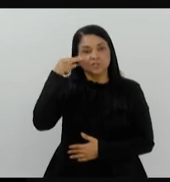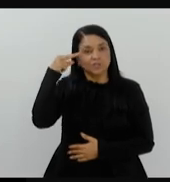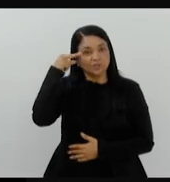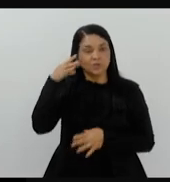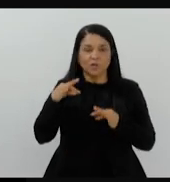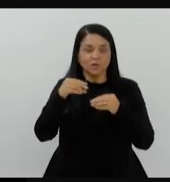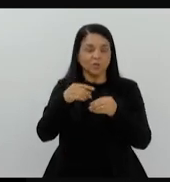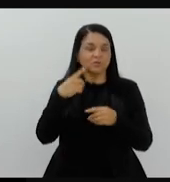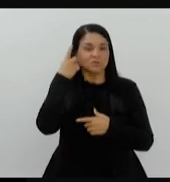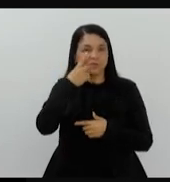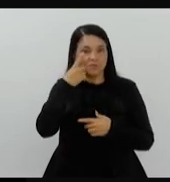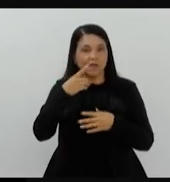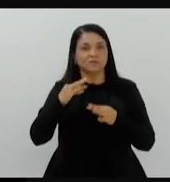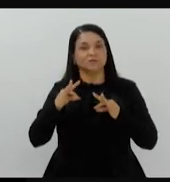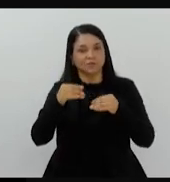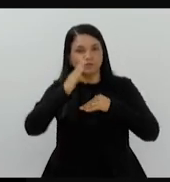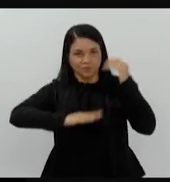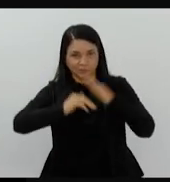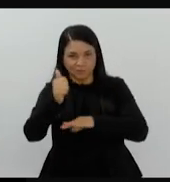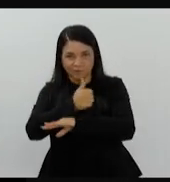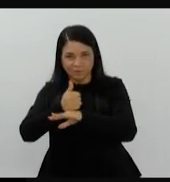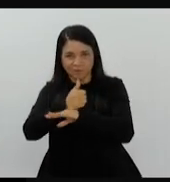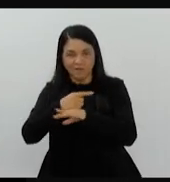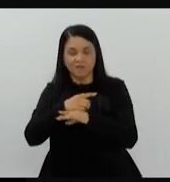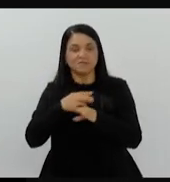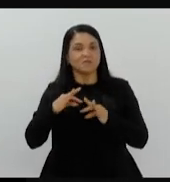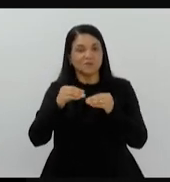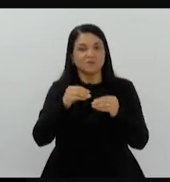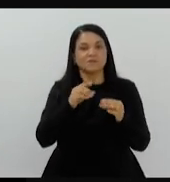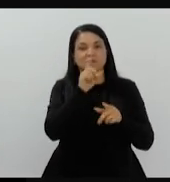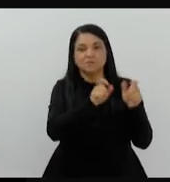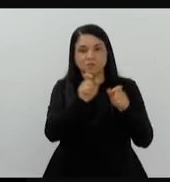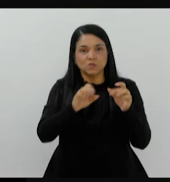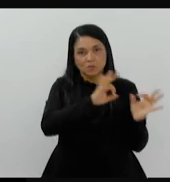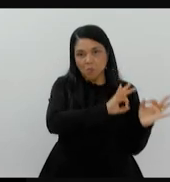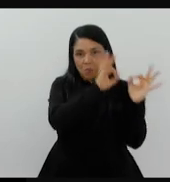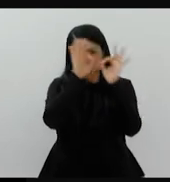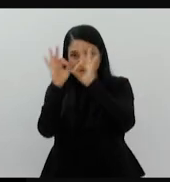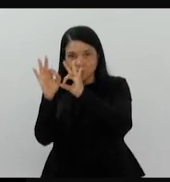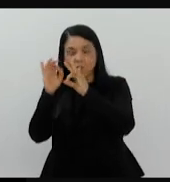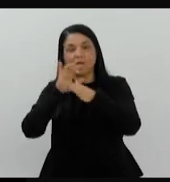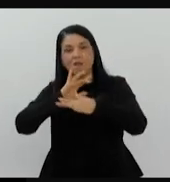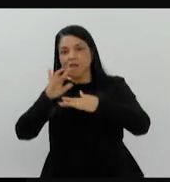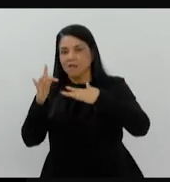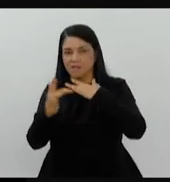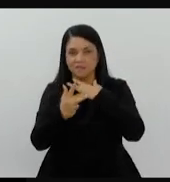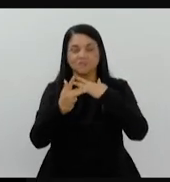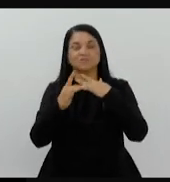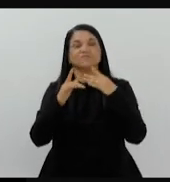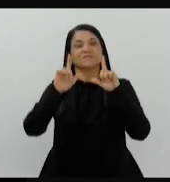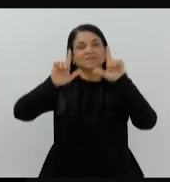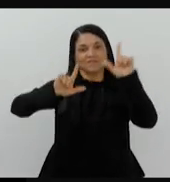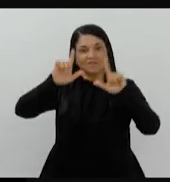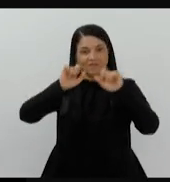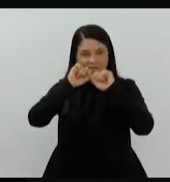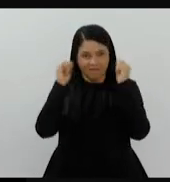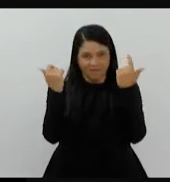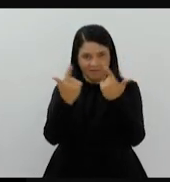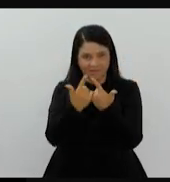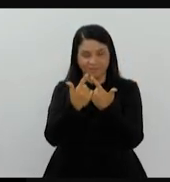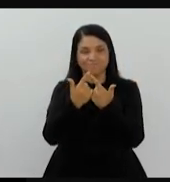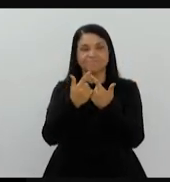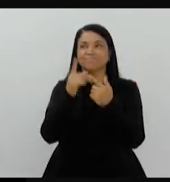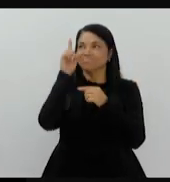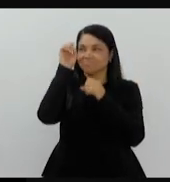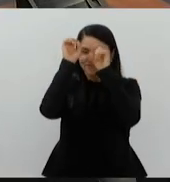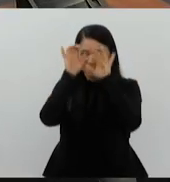aos profissionais e a todos aqueles que nos acompanham, né, pelas redes sociais e TV Alerj. Fiquem todos com